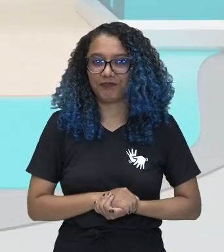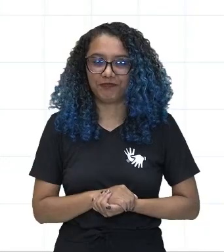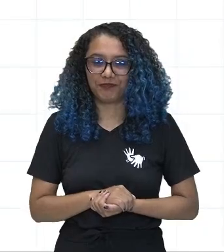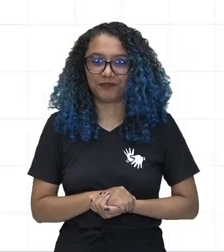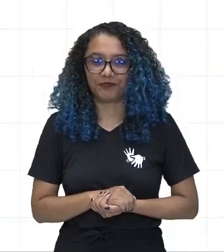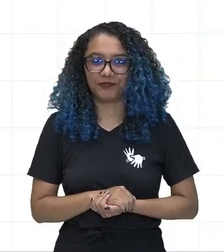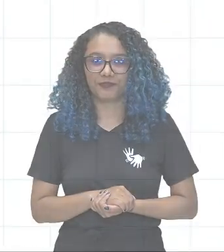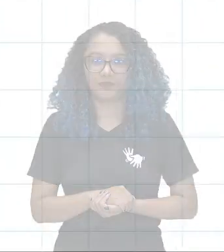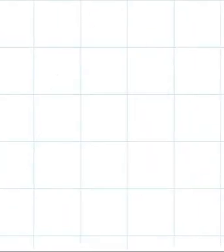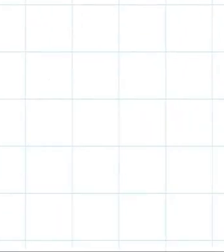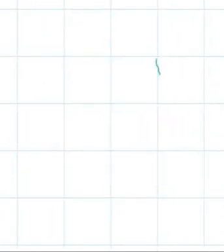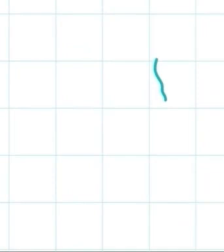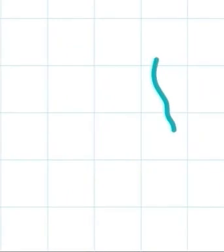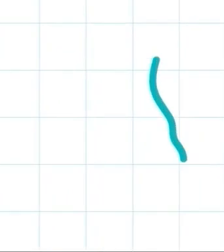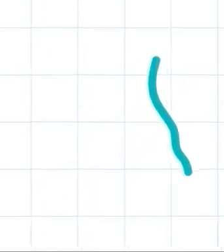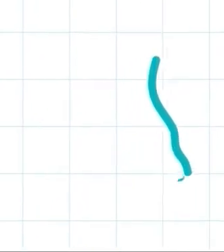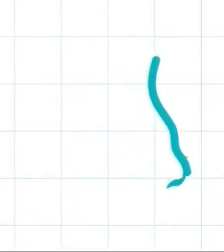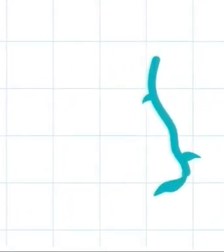lá.